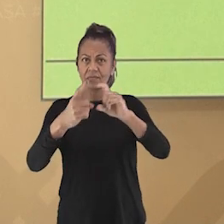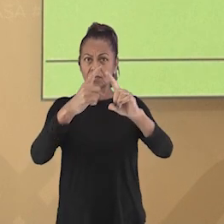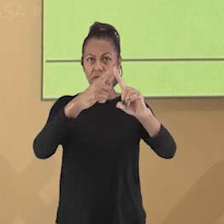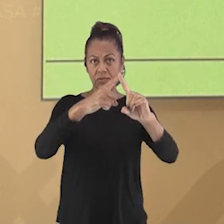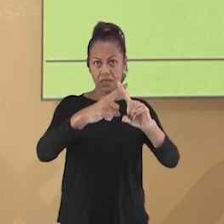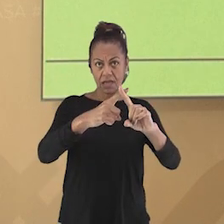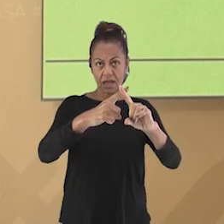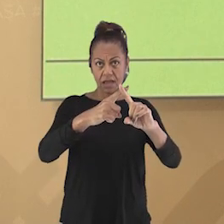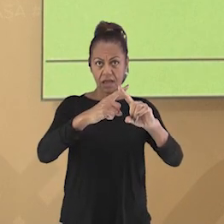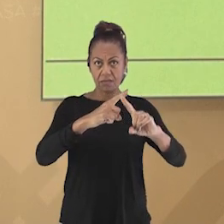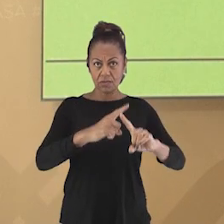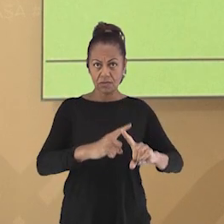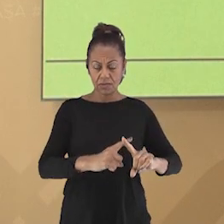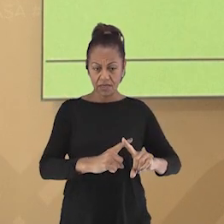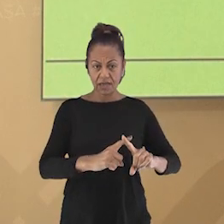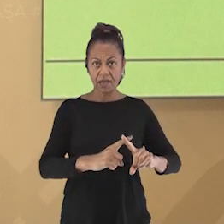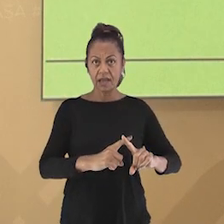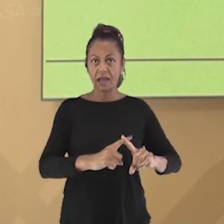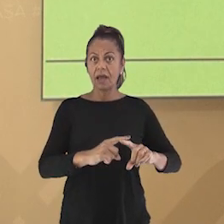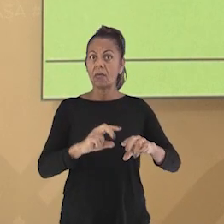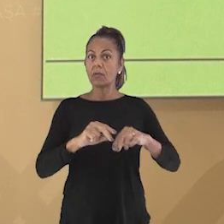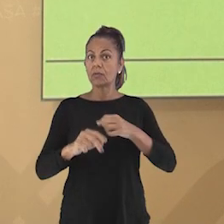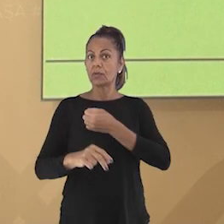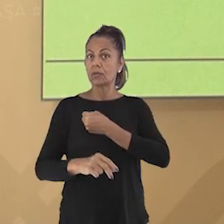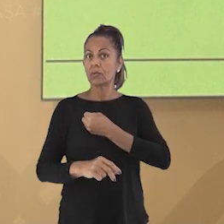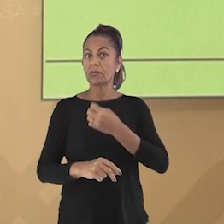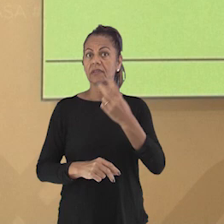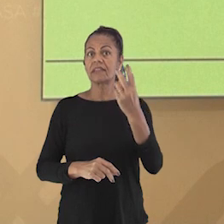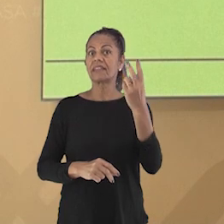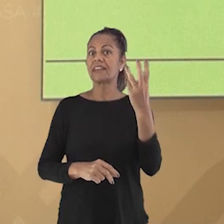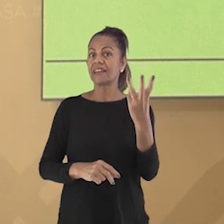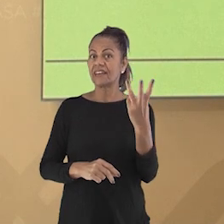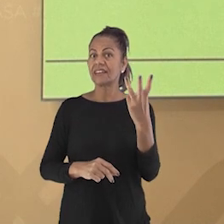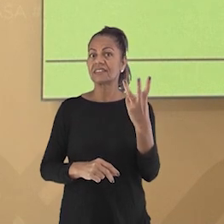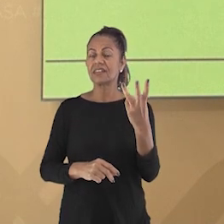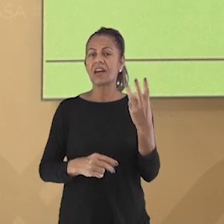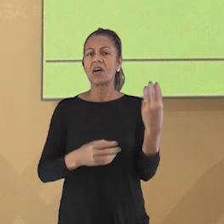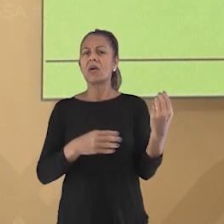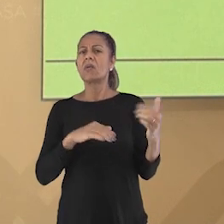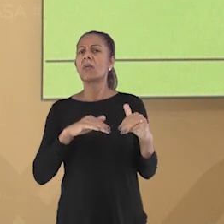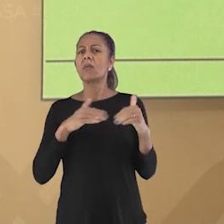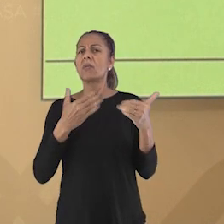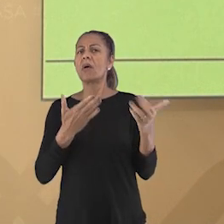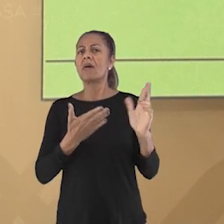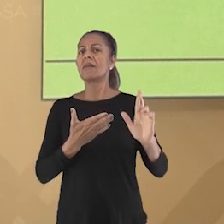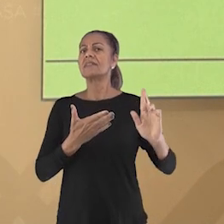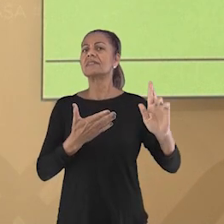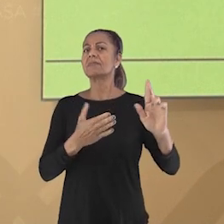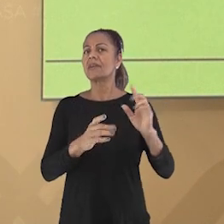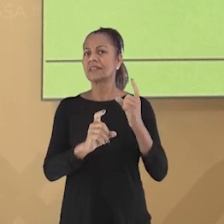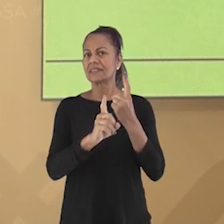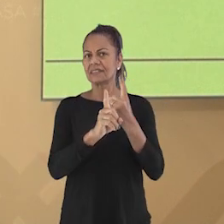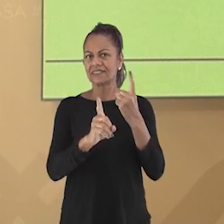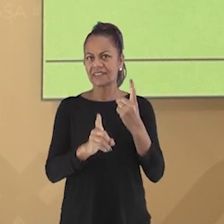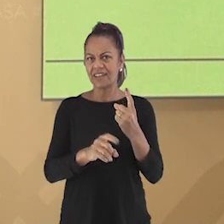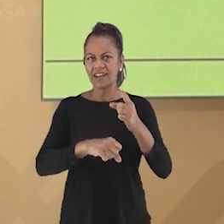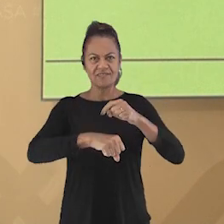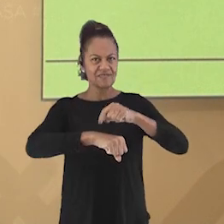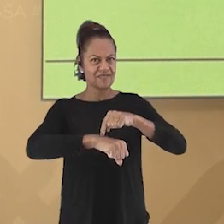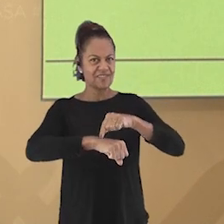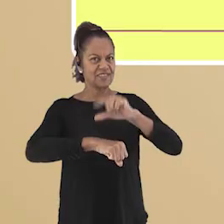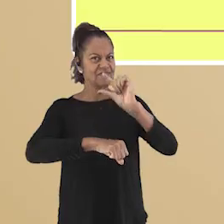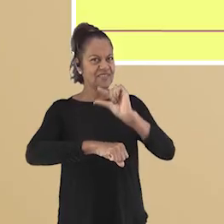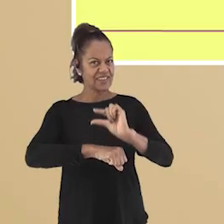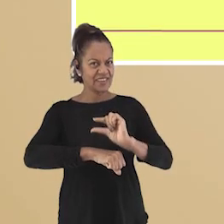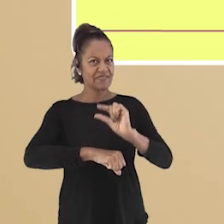o denominador por 3, qual resultado nós encontraremos? Vou te dar um tempo para você